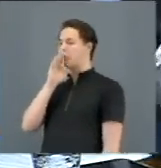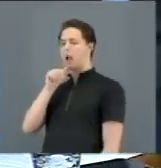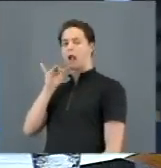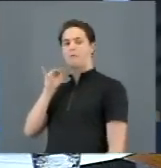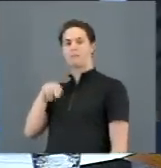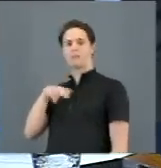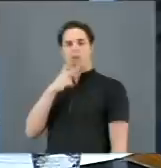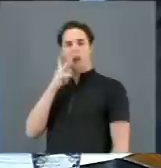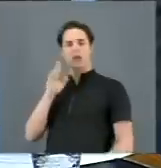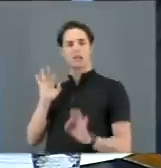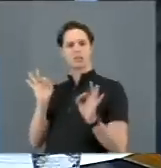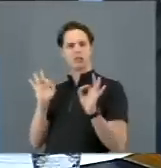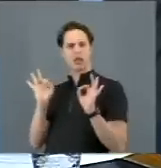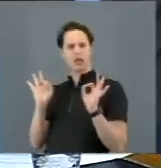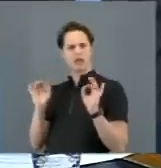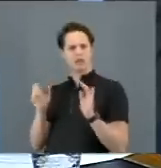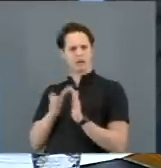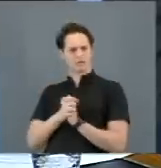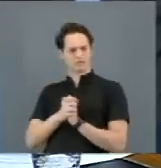nada.